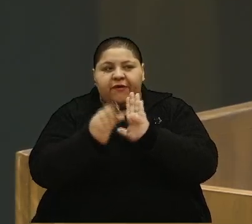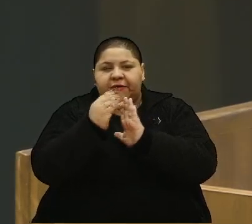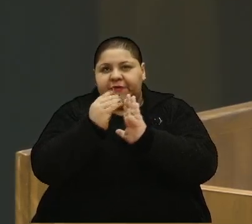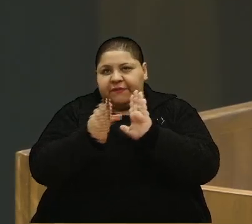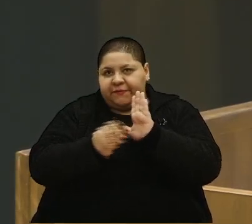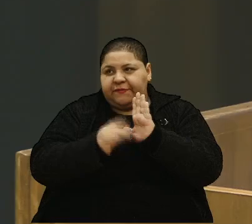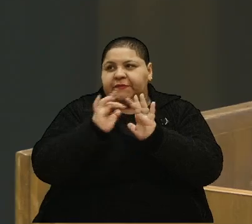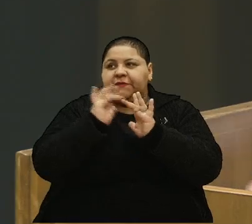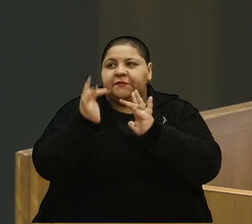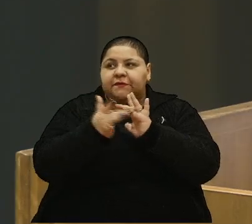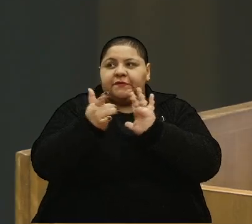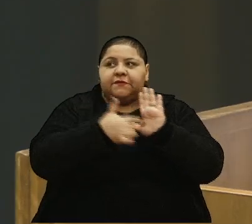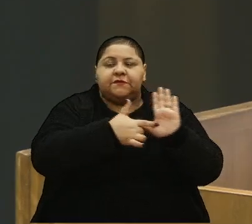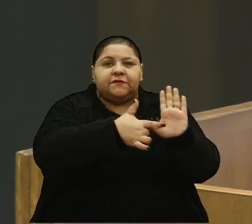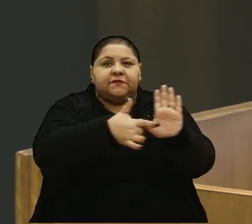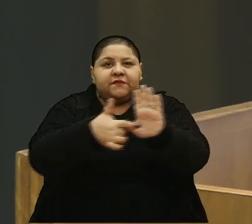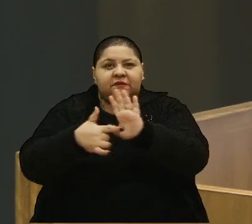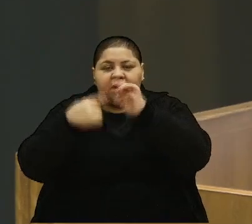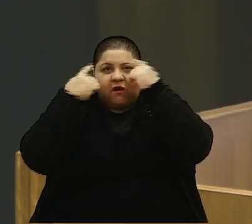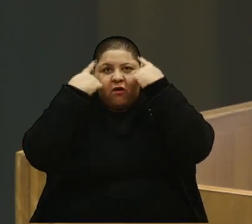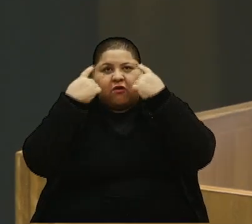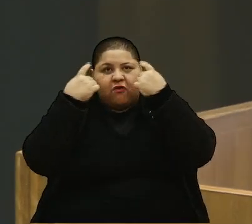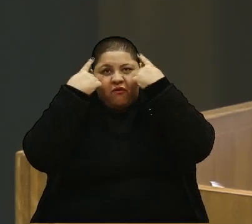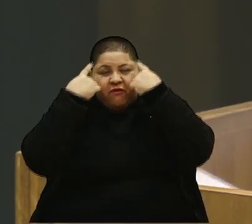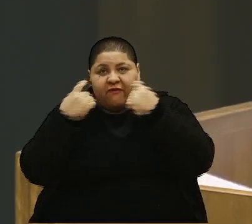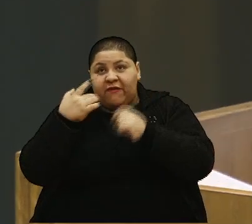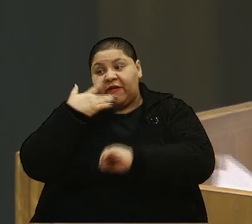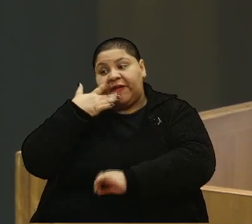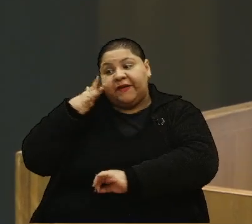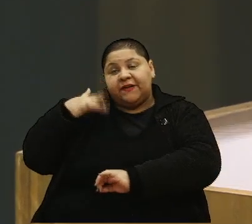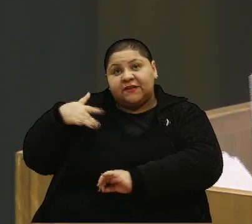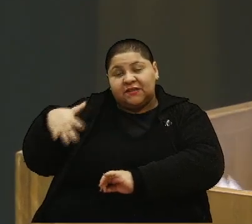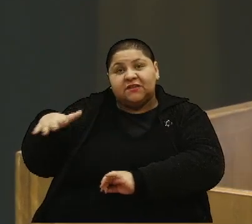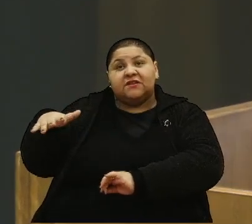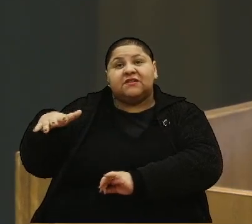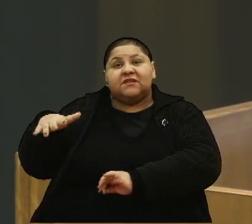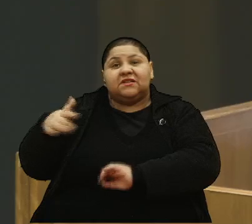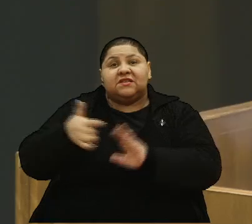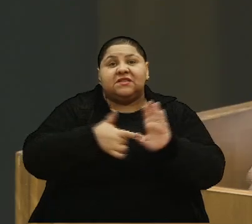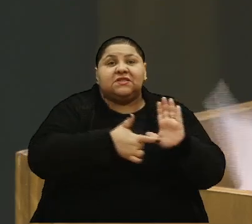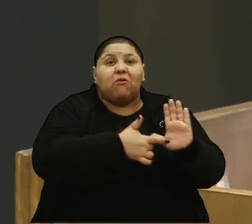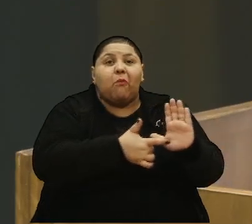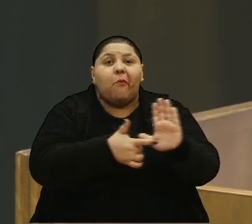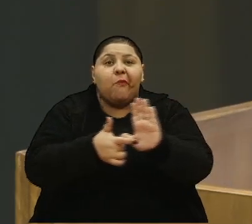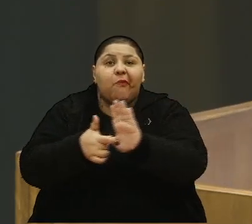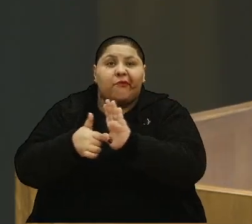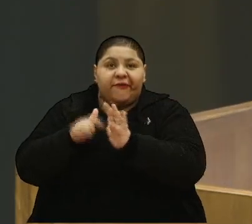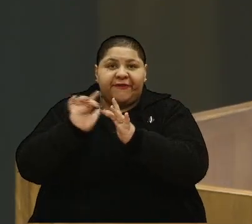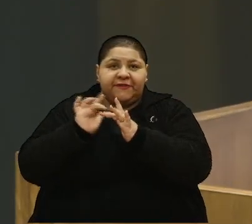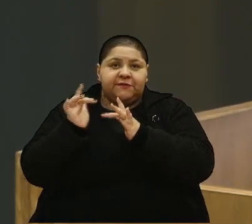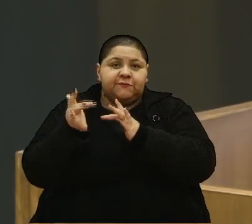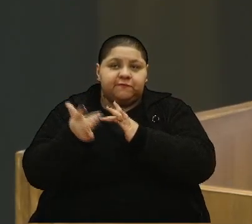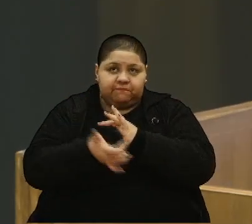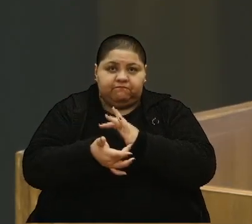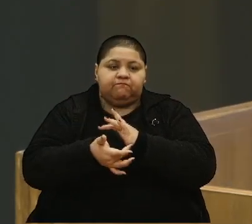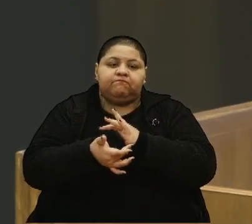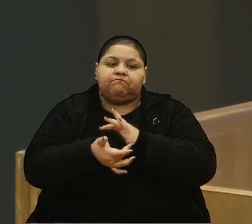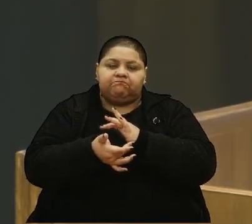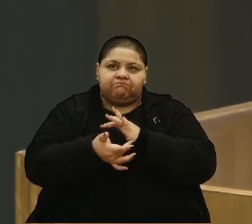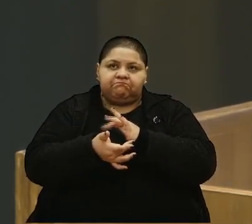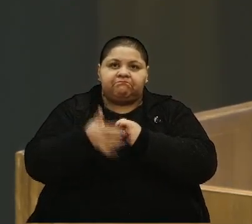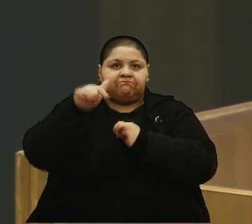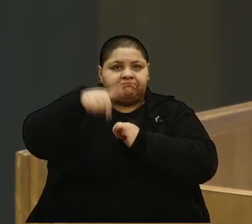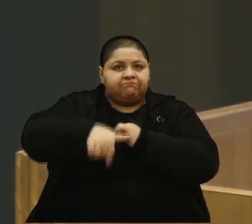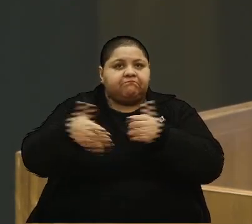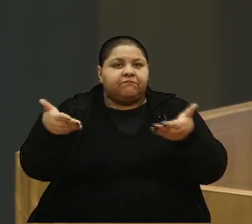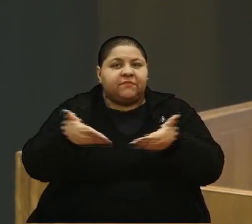à tona a violência que as crianças são expostas nas redes sociais. E aqui